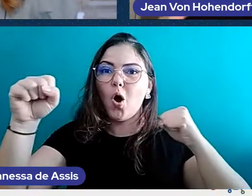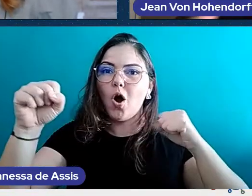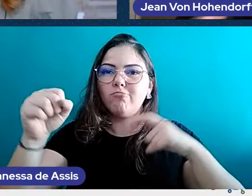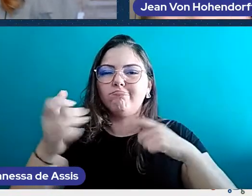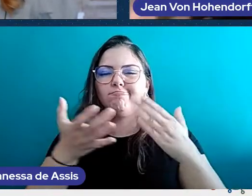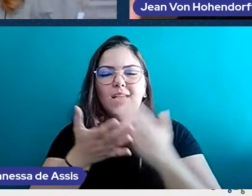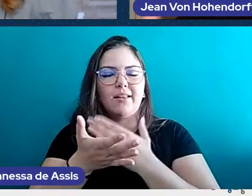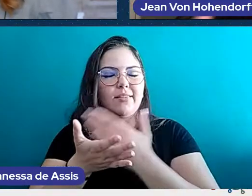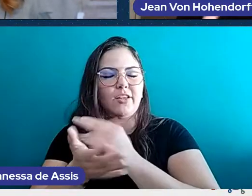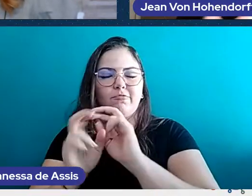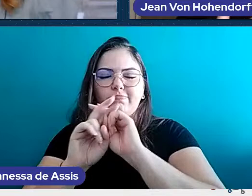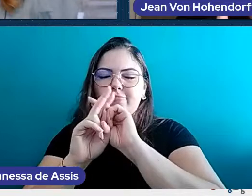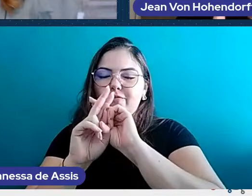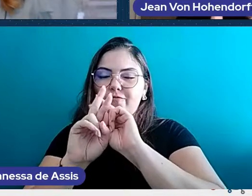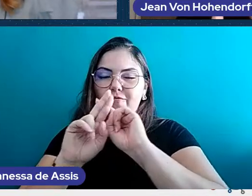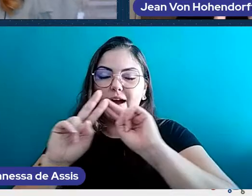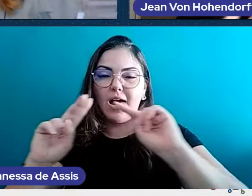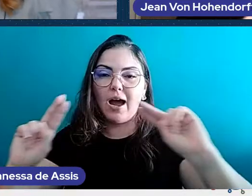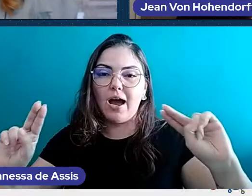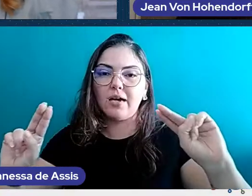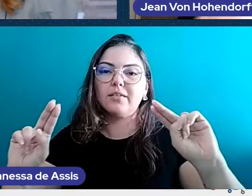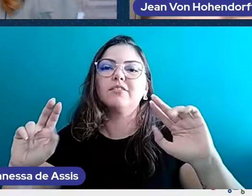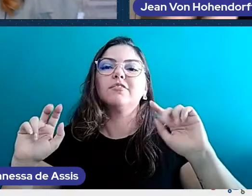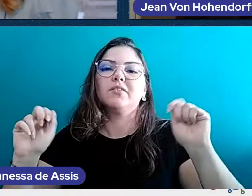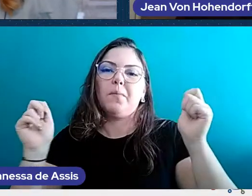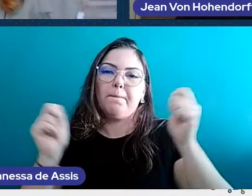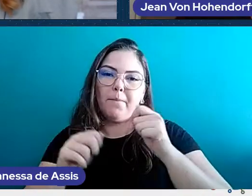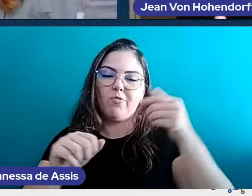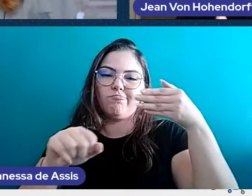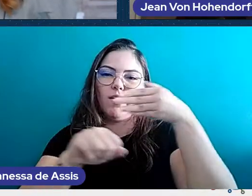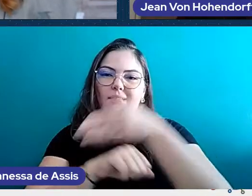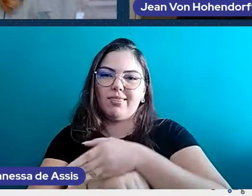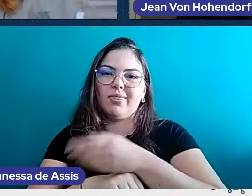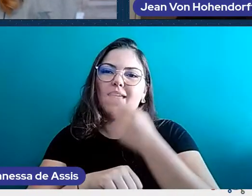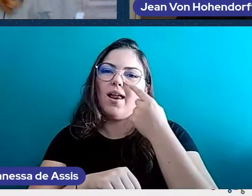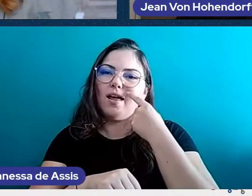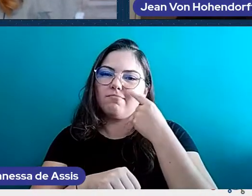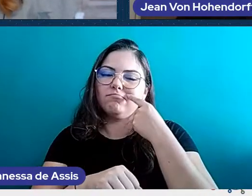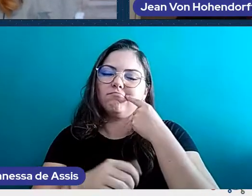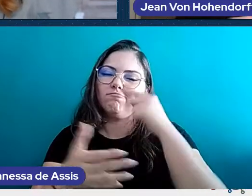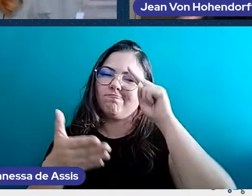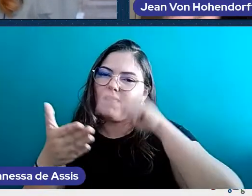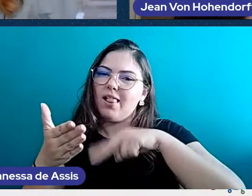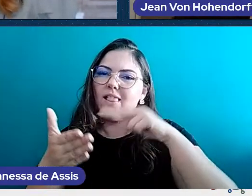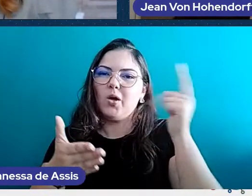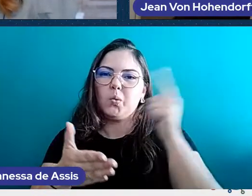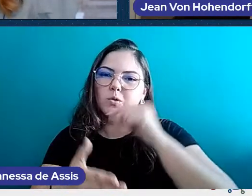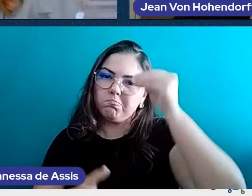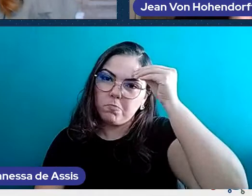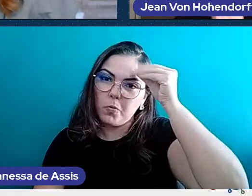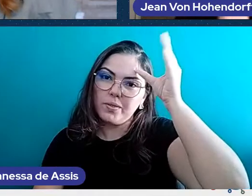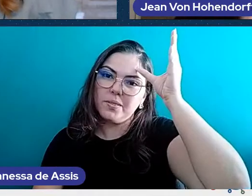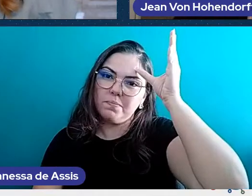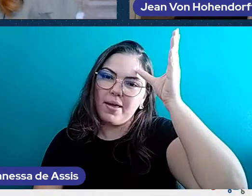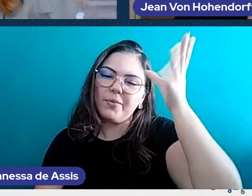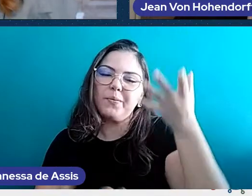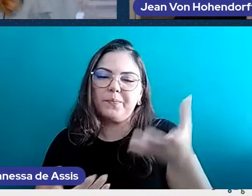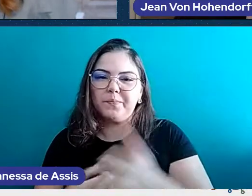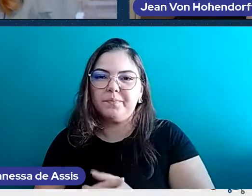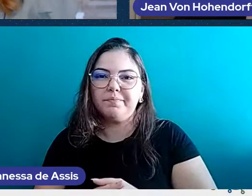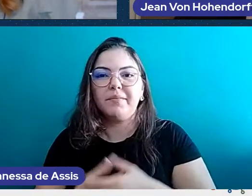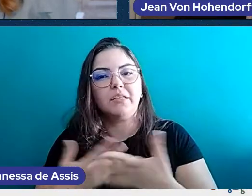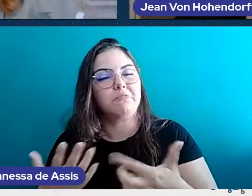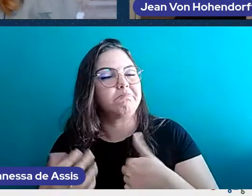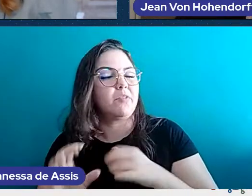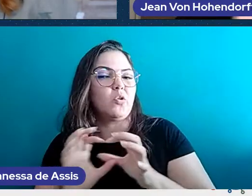e cabe então a todas as pessoas que têm o privilégio de ter acesso consumir bastante conhecimento. É isso então, fico à